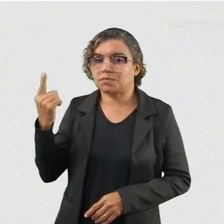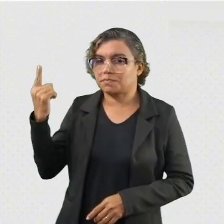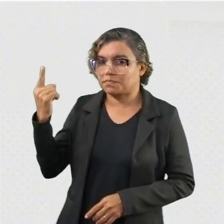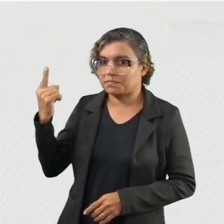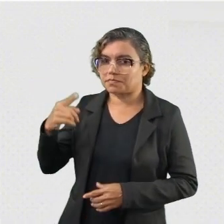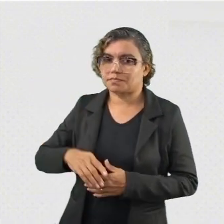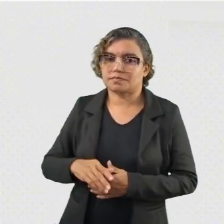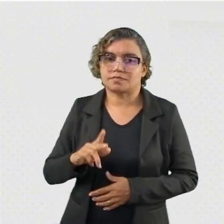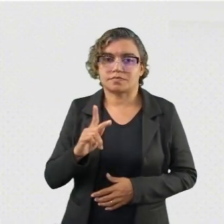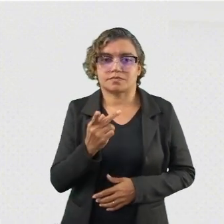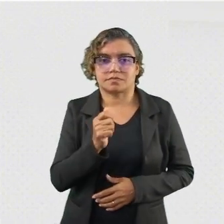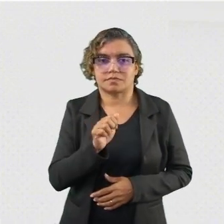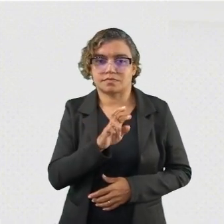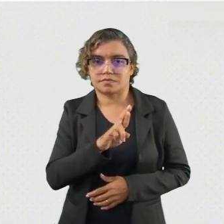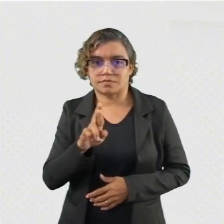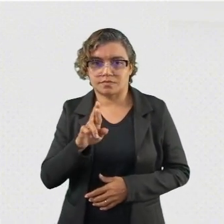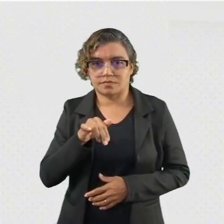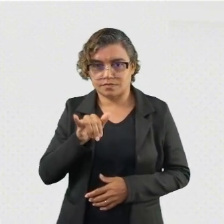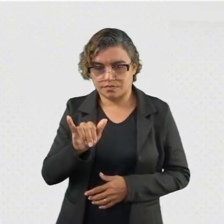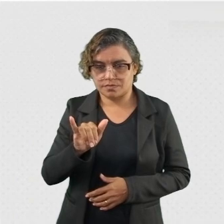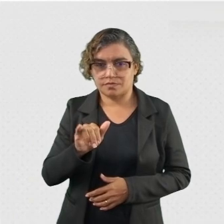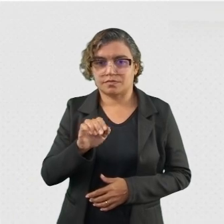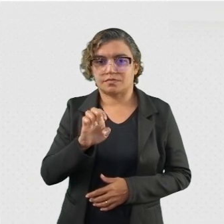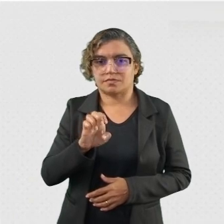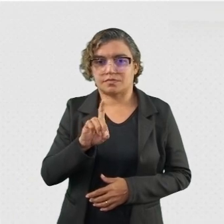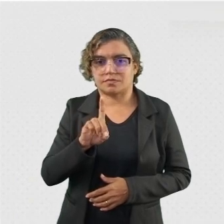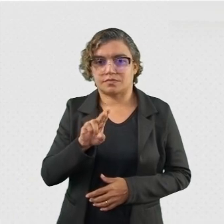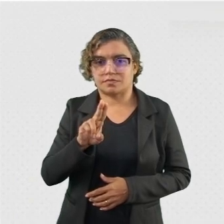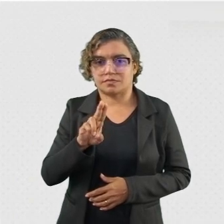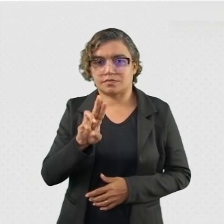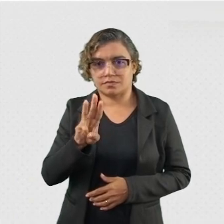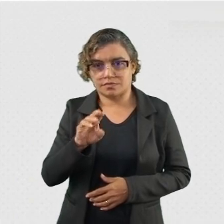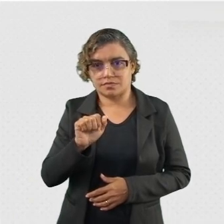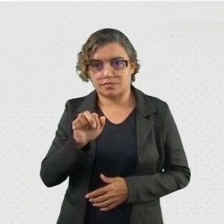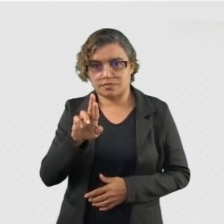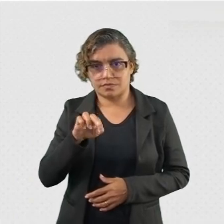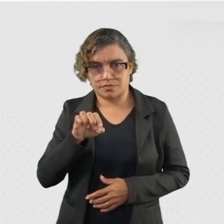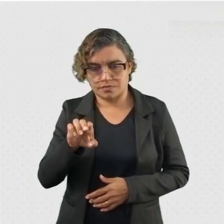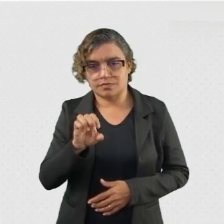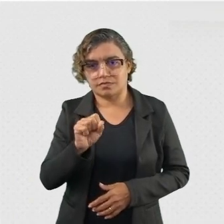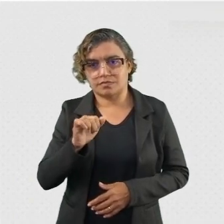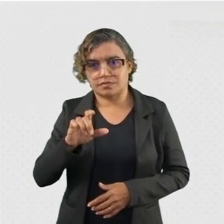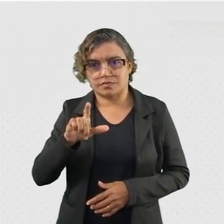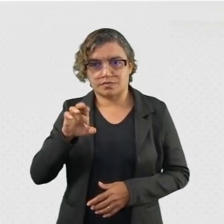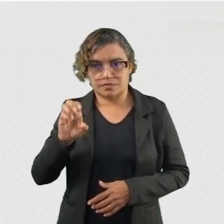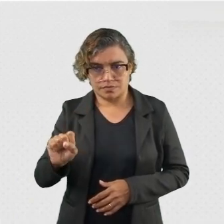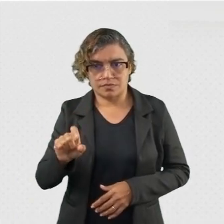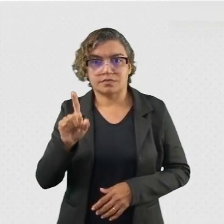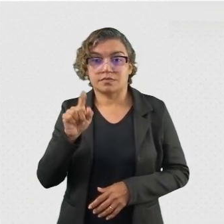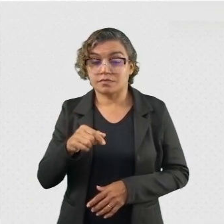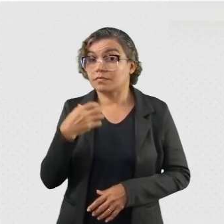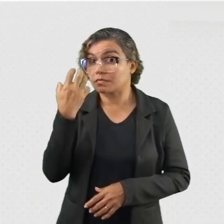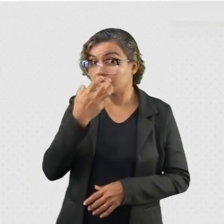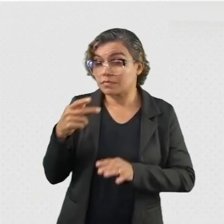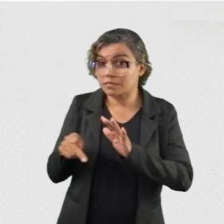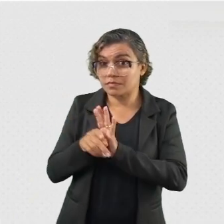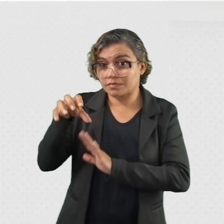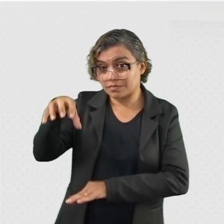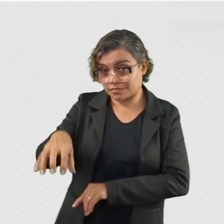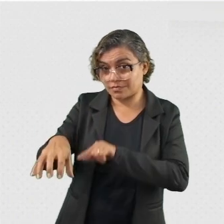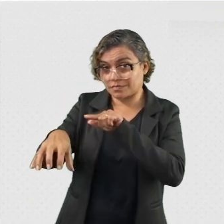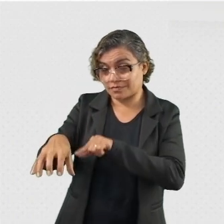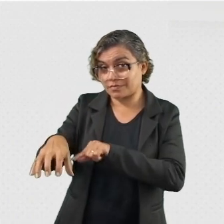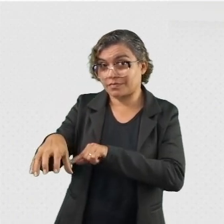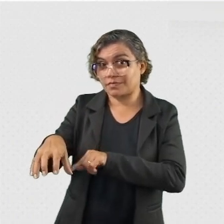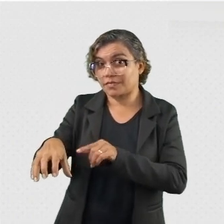ou Harry Edward Styles, ele é um cantor, compositor e ator britânico. Ou seja, ele